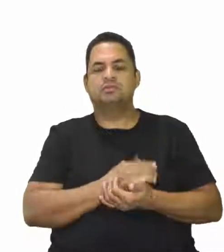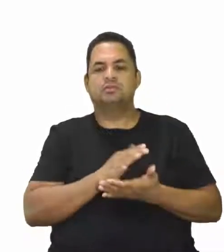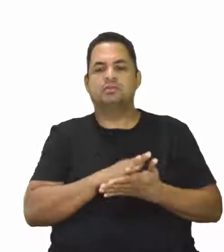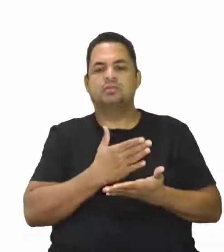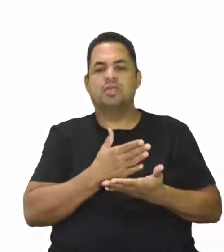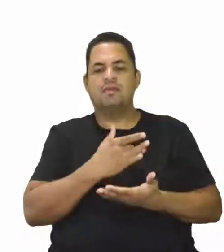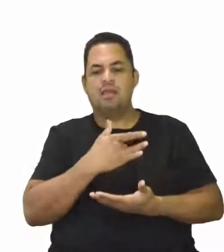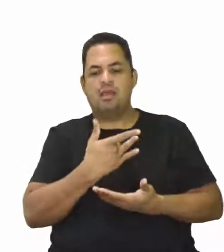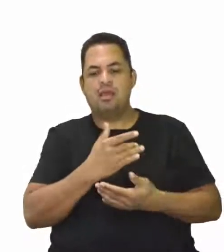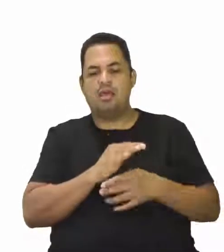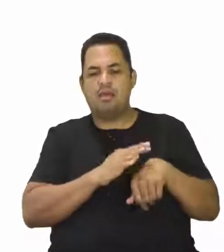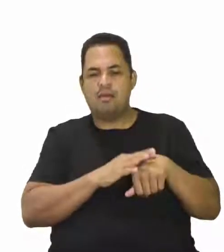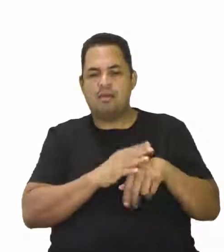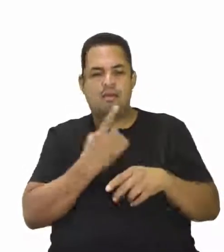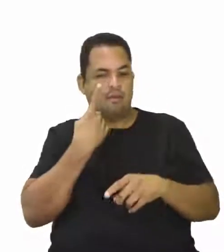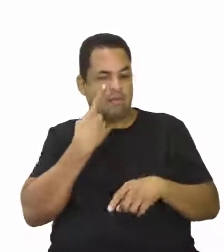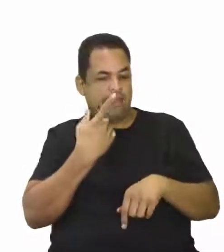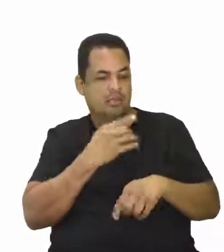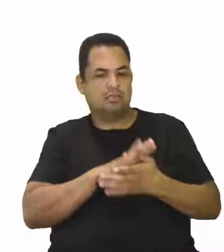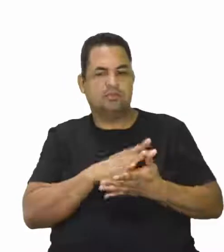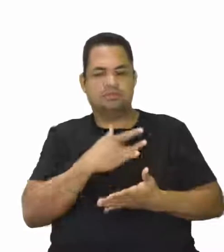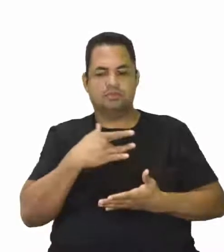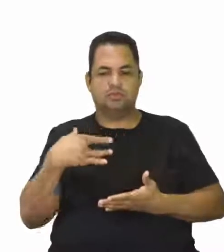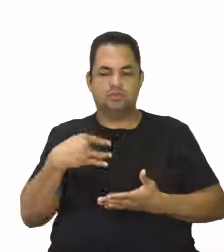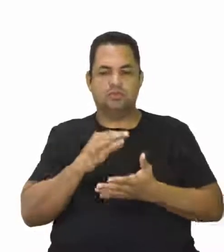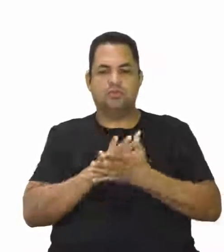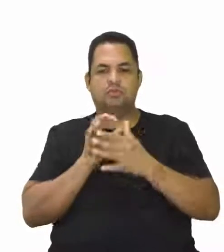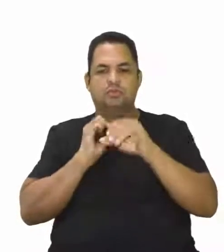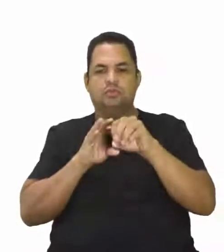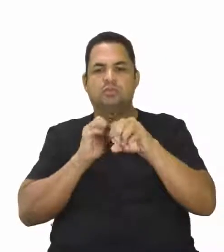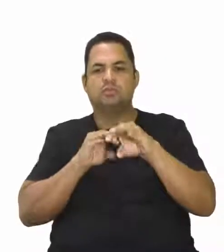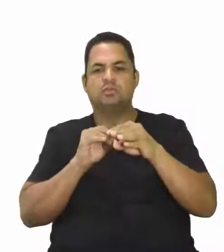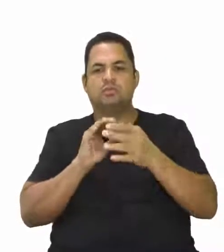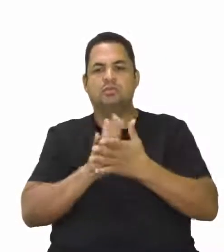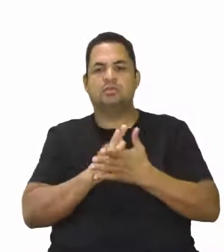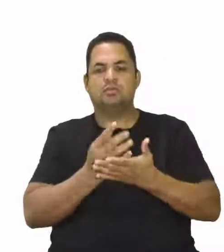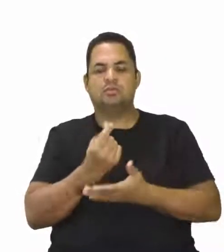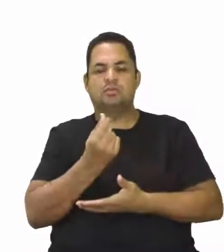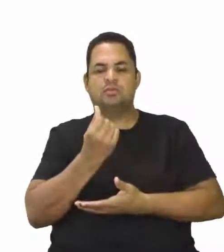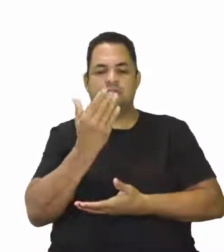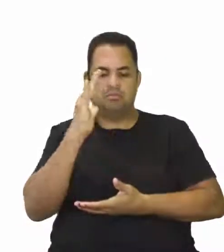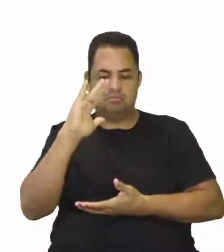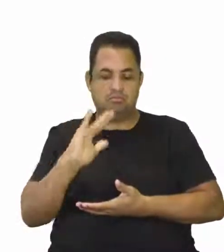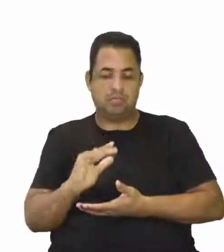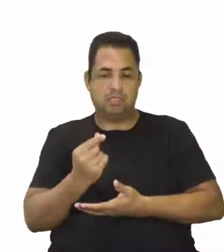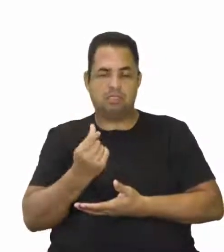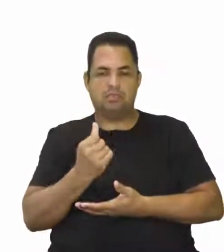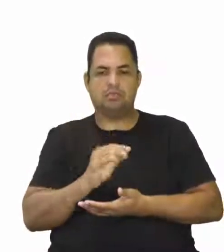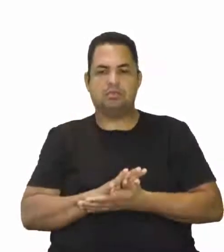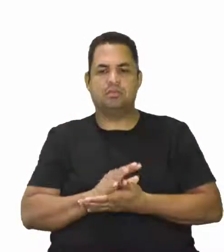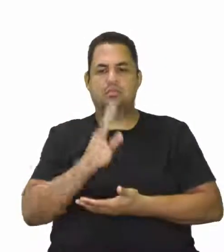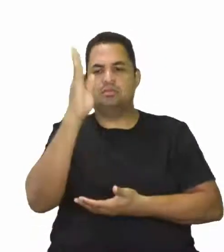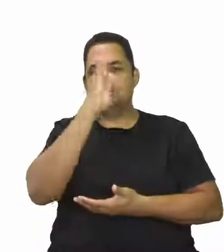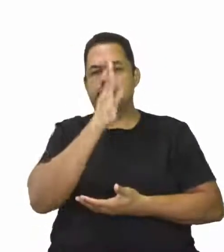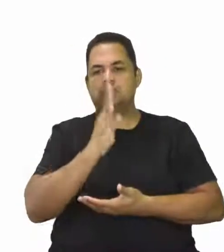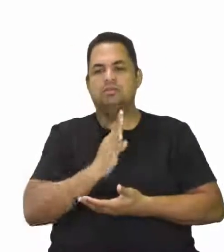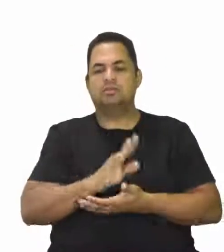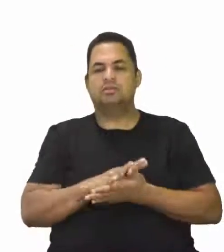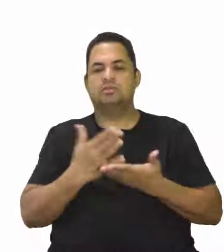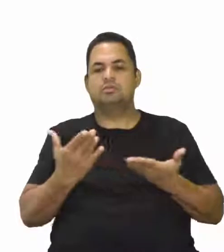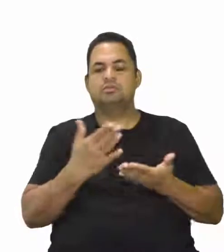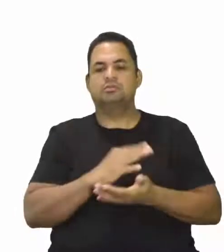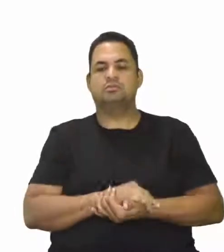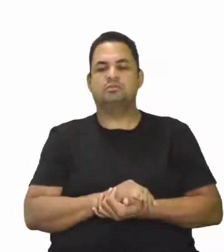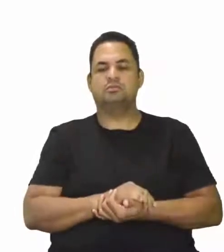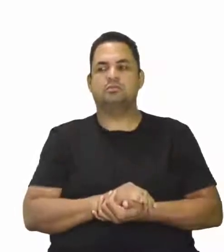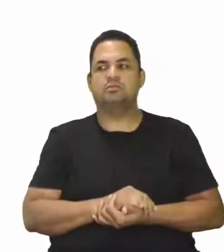médicos. Por quê? Lá, saúde e educação é mais barato do que aqui no Brasil. Então, isso é